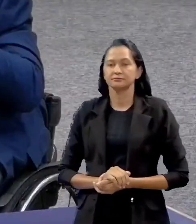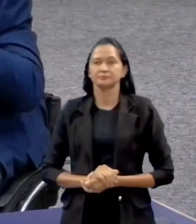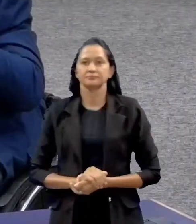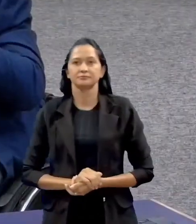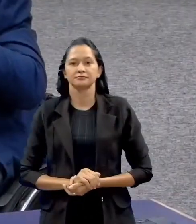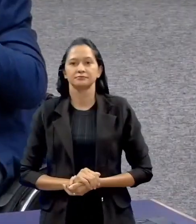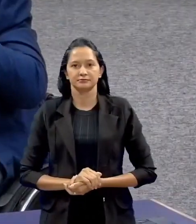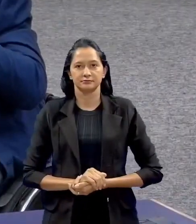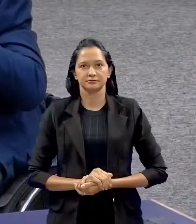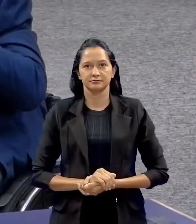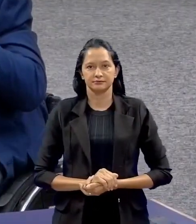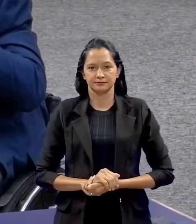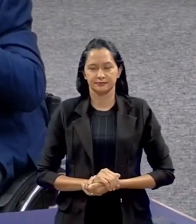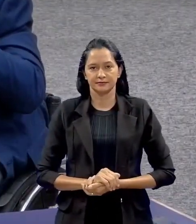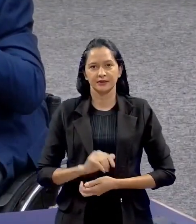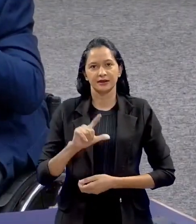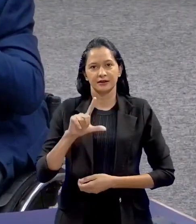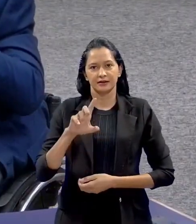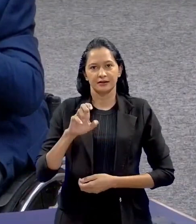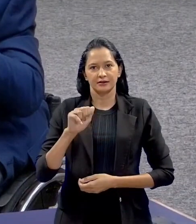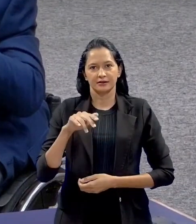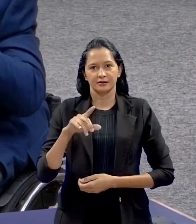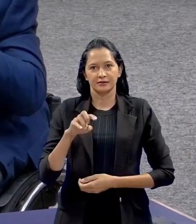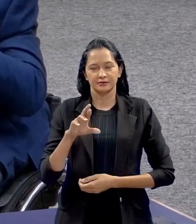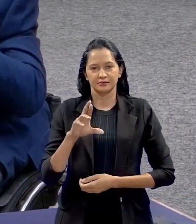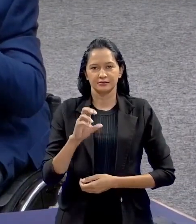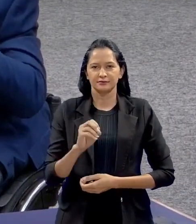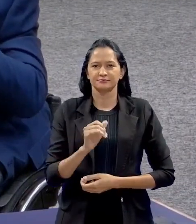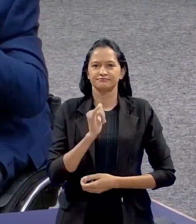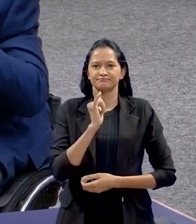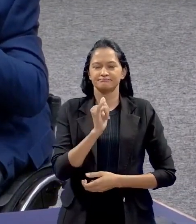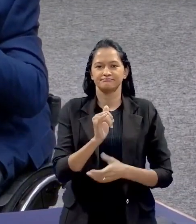Vereador Leandro, quero parabenizá-lo por essa fala.